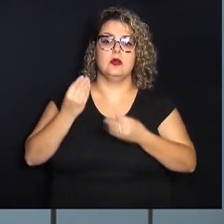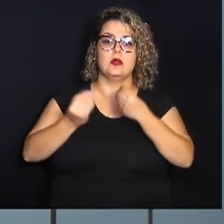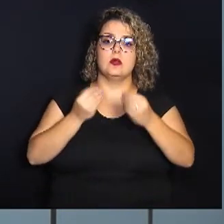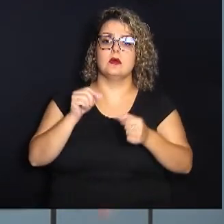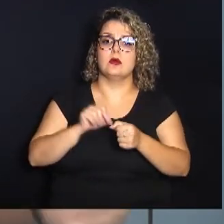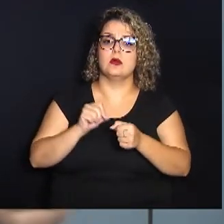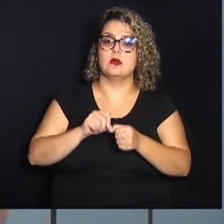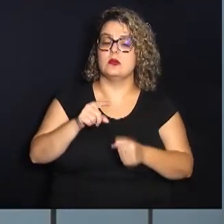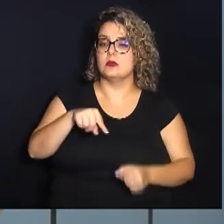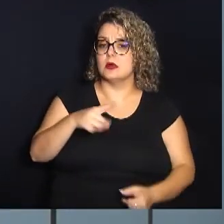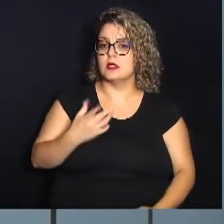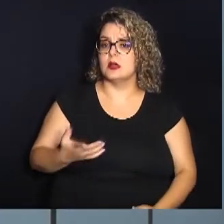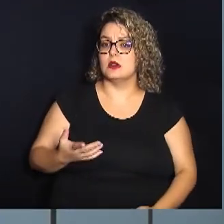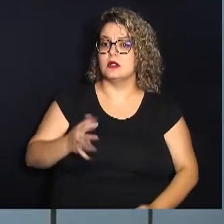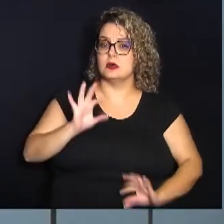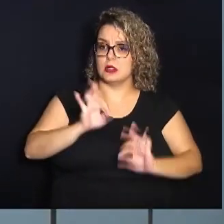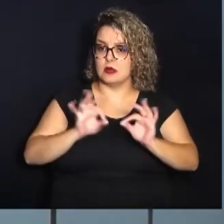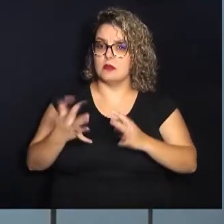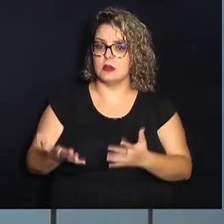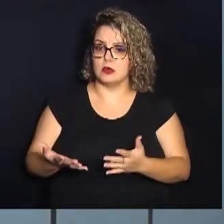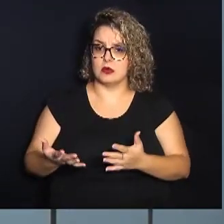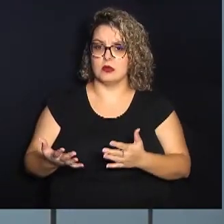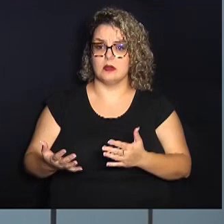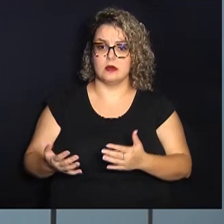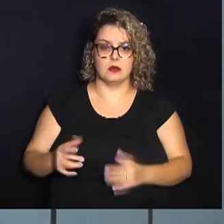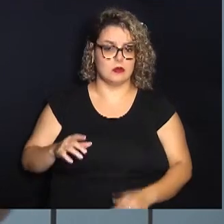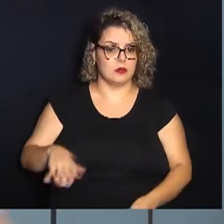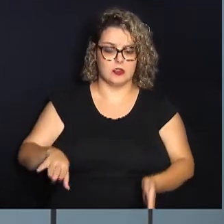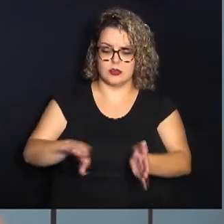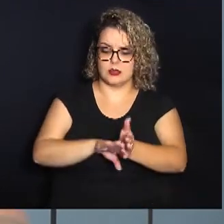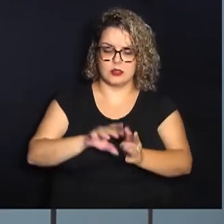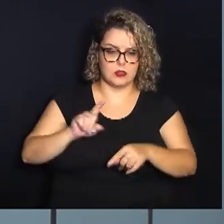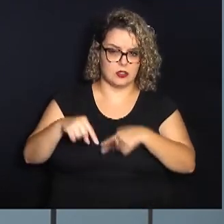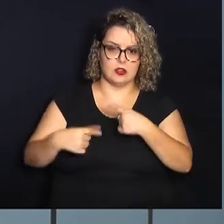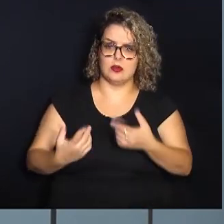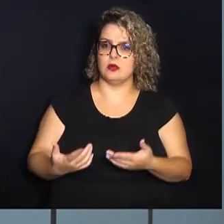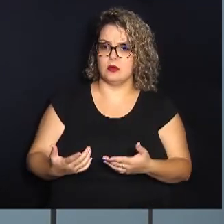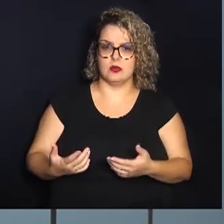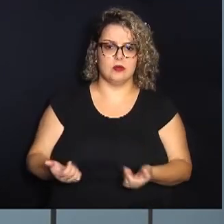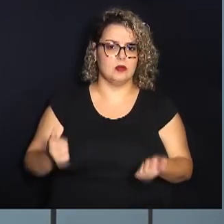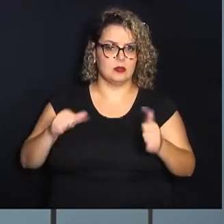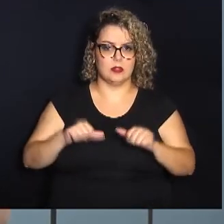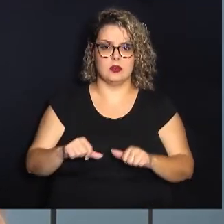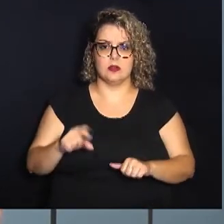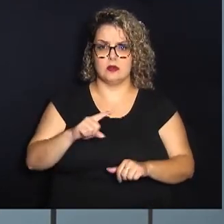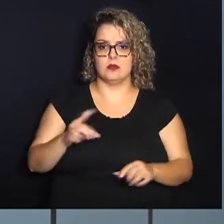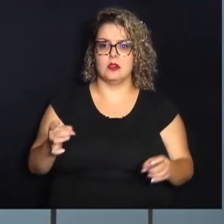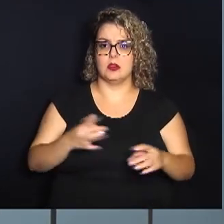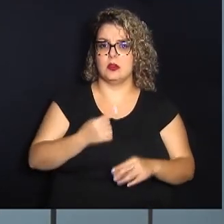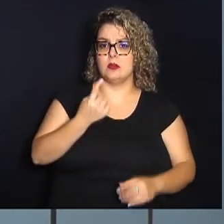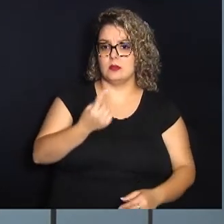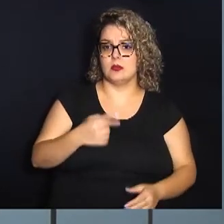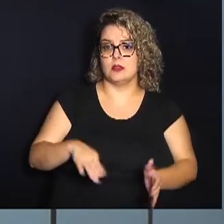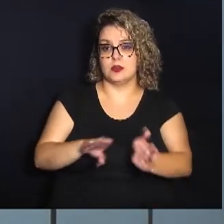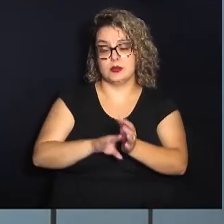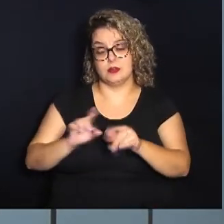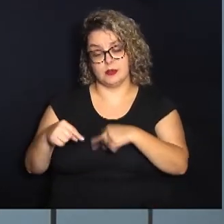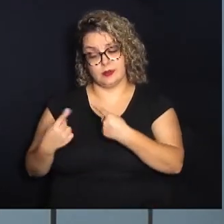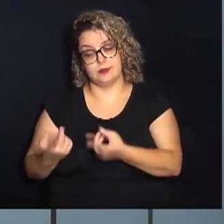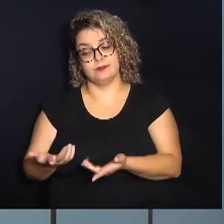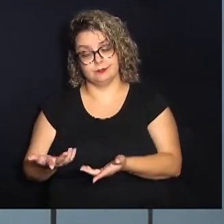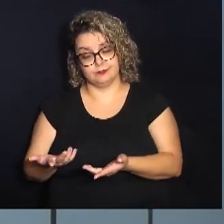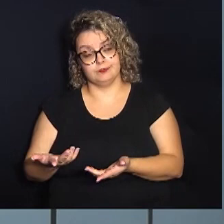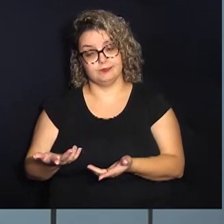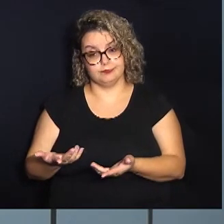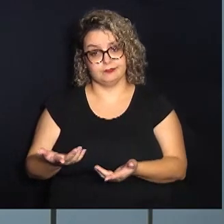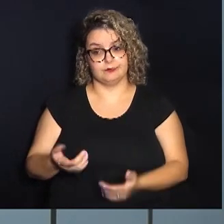fazendo? Já estão preparados? Porque vai vir outra crise. Nós estamos numa, não vai acabar uma, vamos chegar na outra. Entendeu?